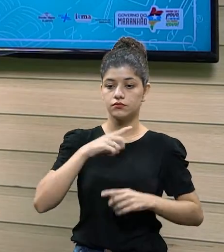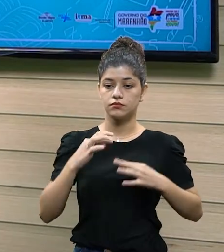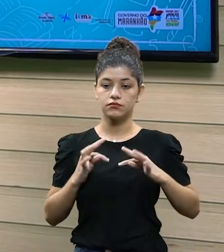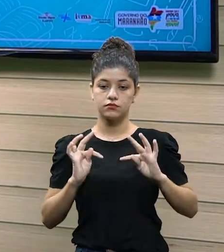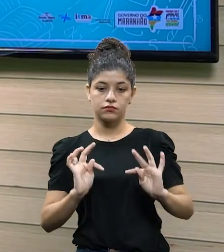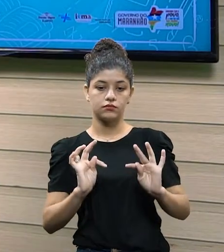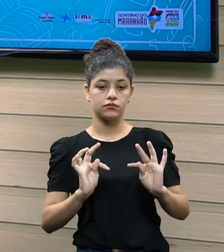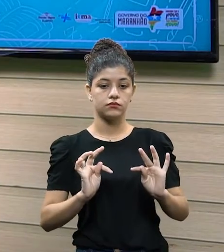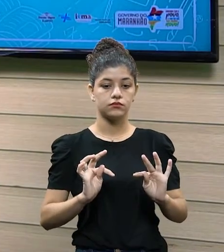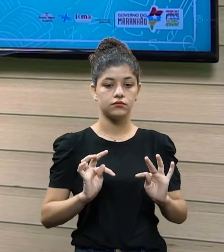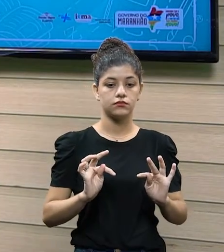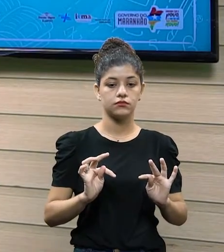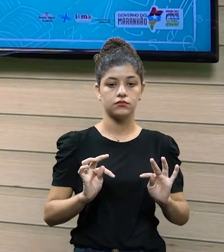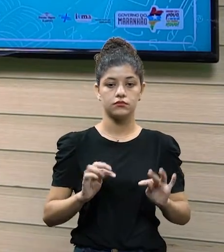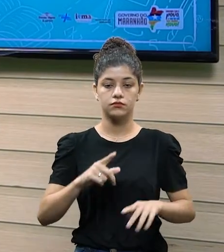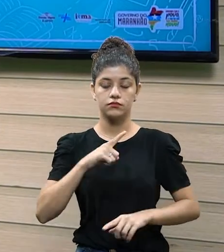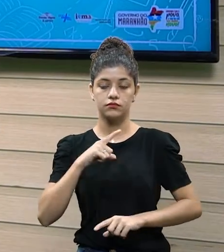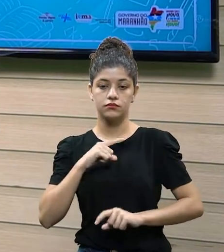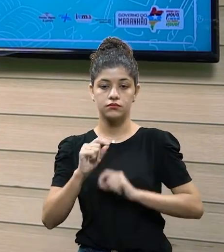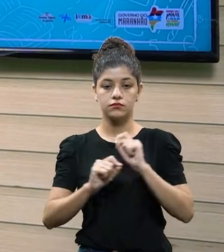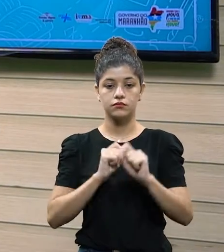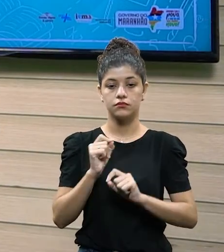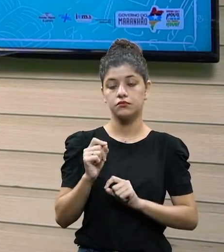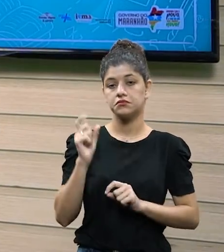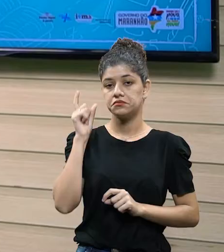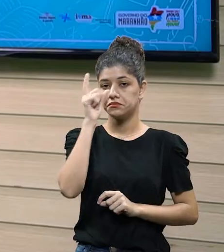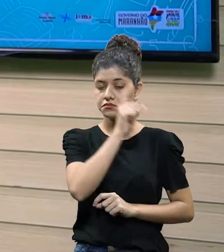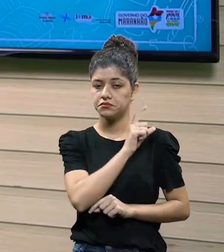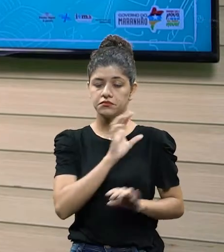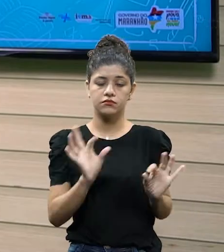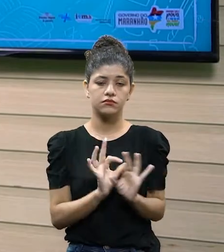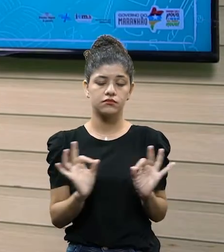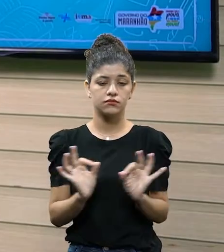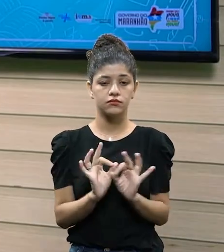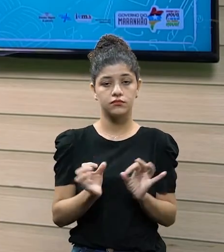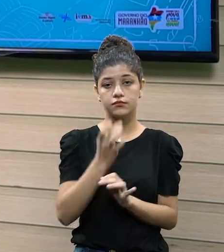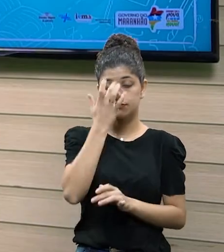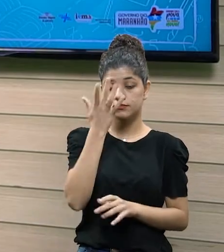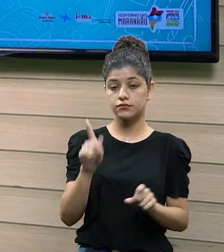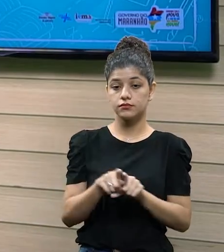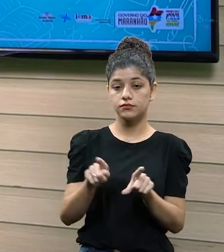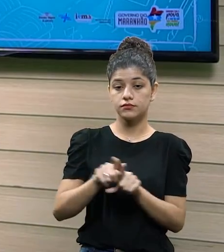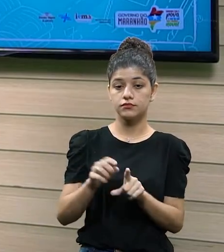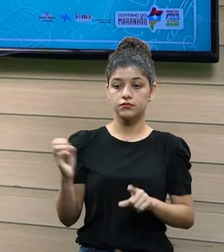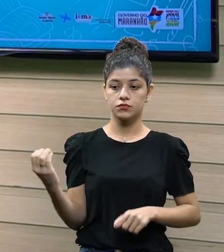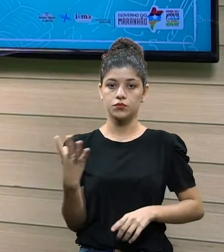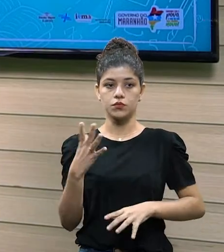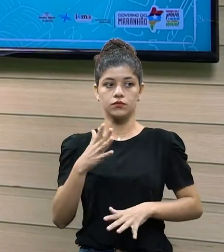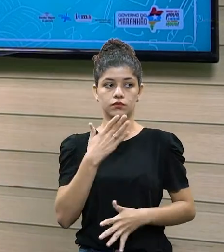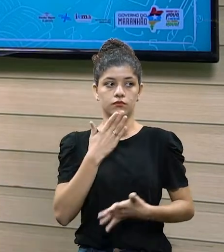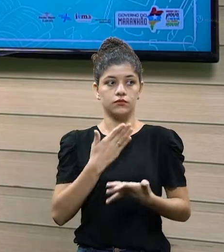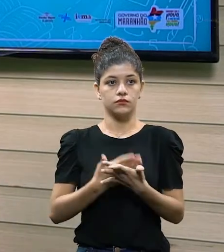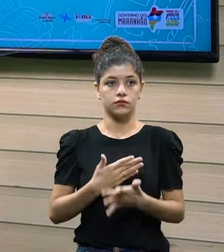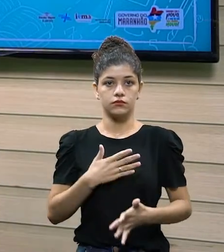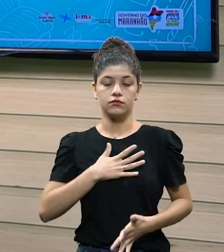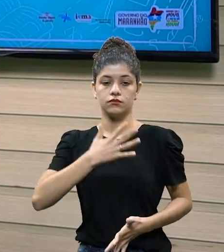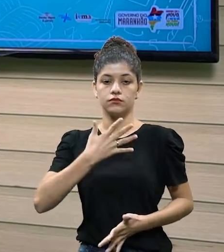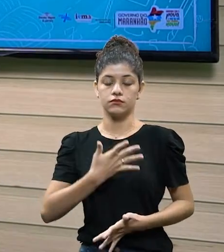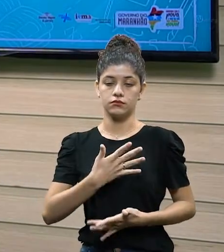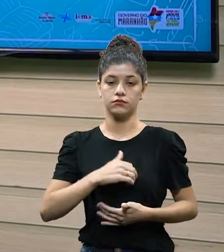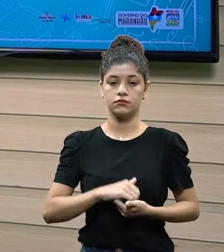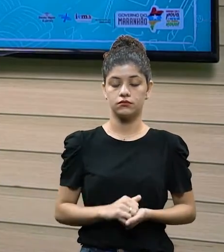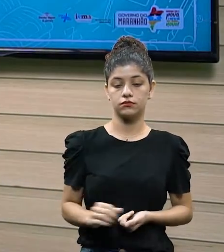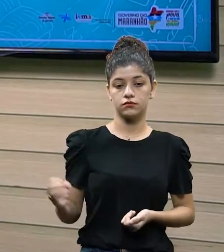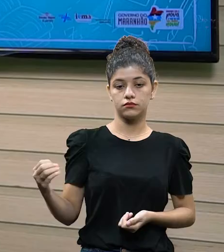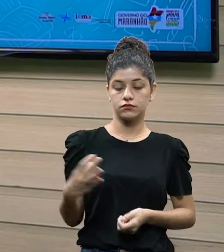acessar um site, mas aí com o tempo você viu, nossa, não é tão difícil assim. Porque tem muito essa mania de que o novo assusta, né? E hoje, essa questão